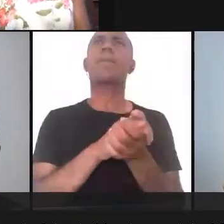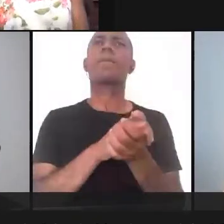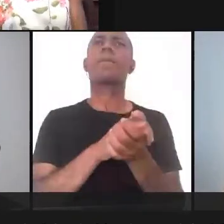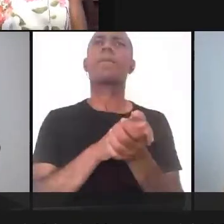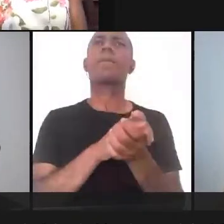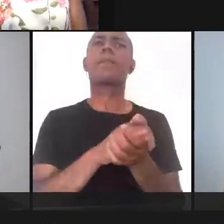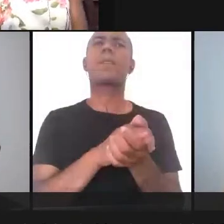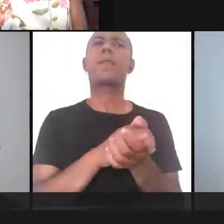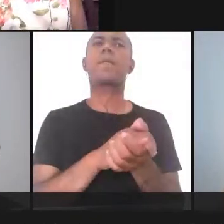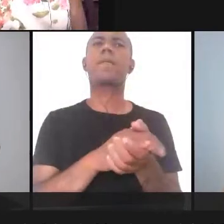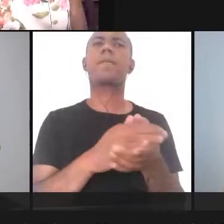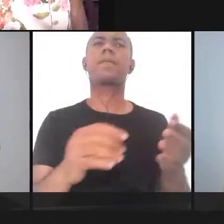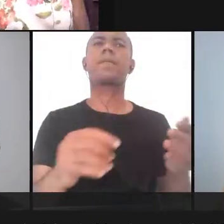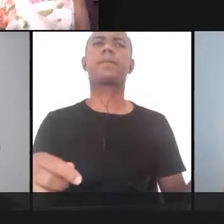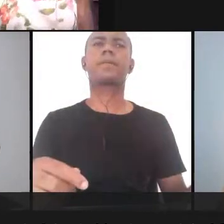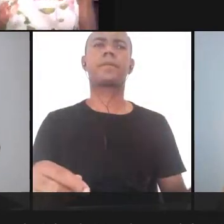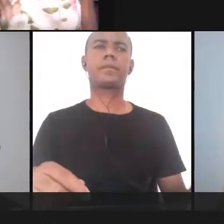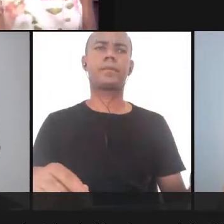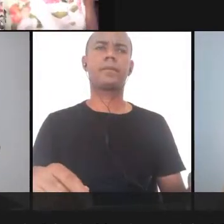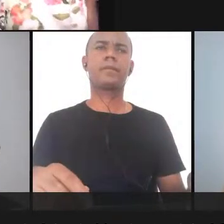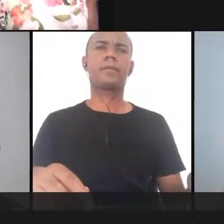Liga, pode ligar?